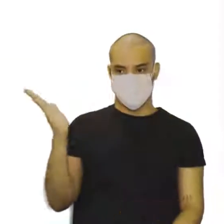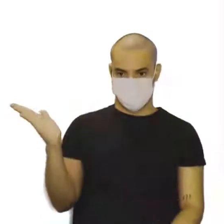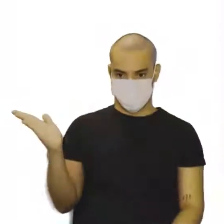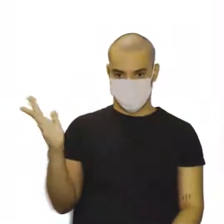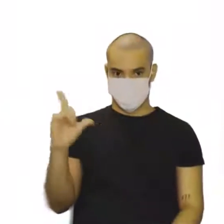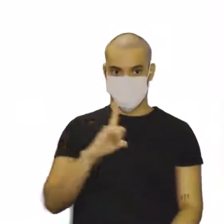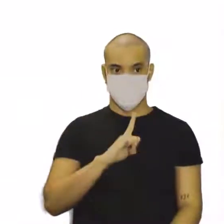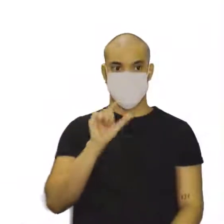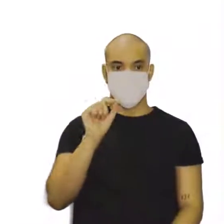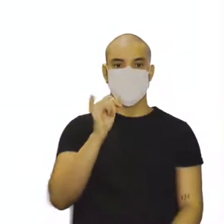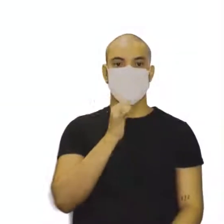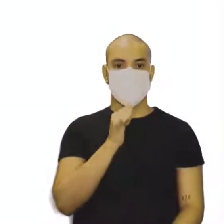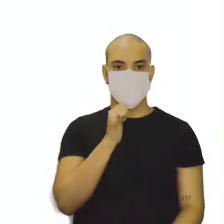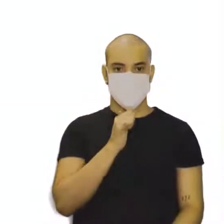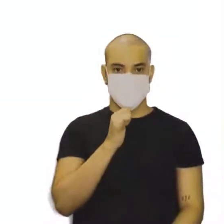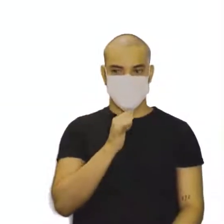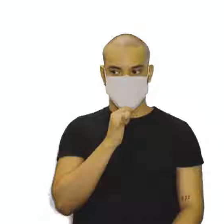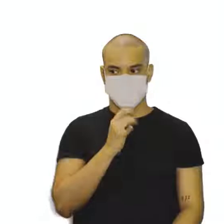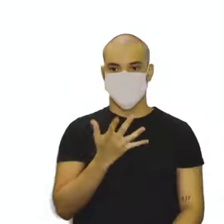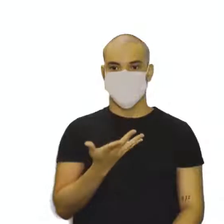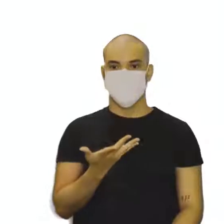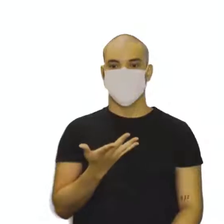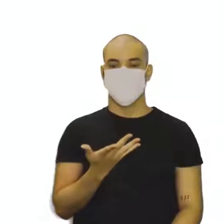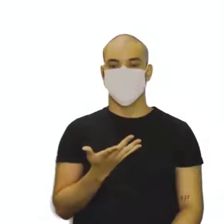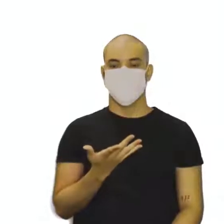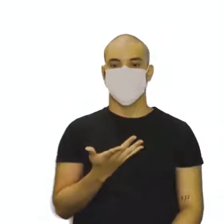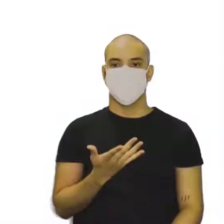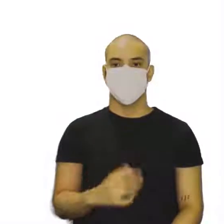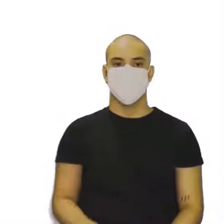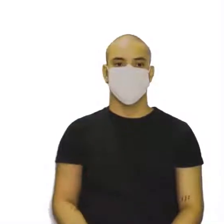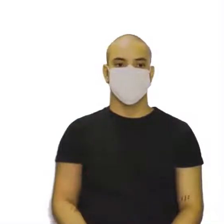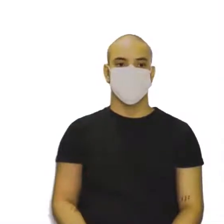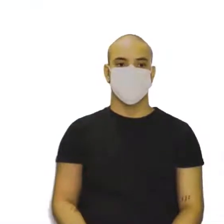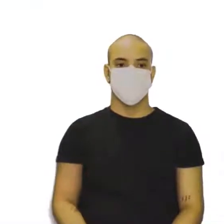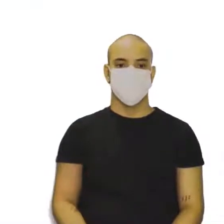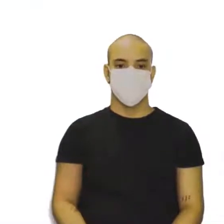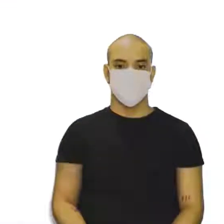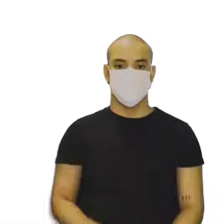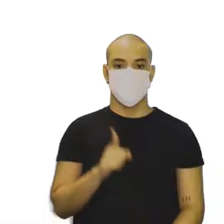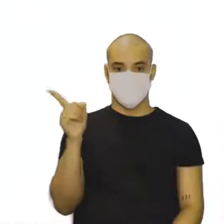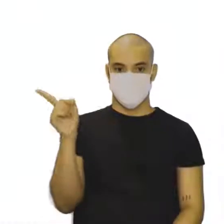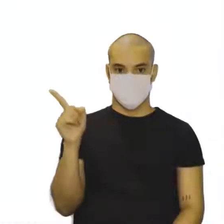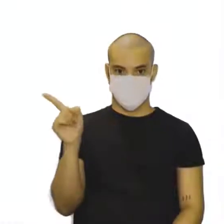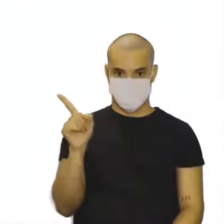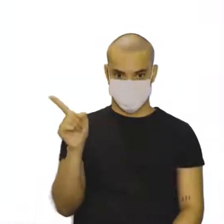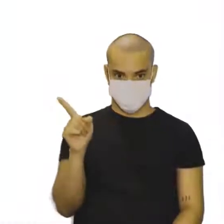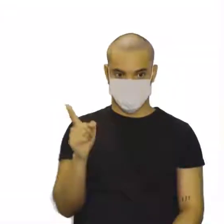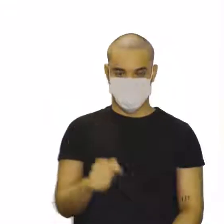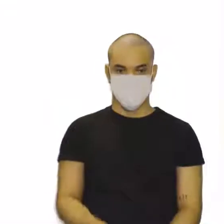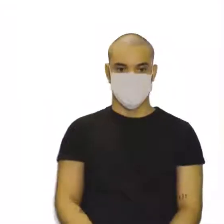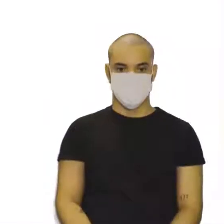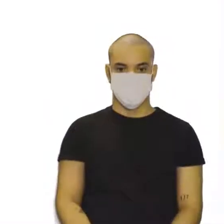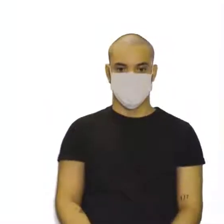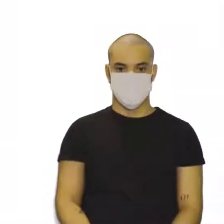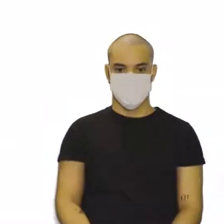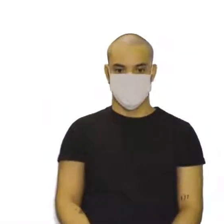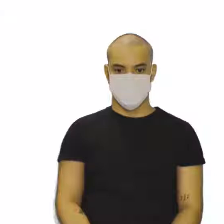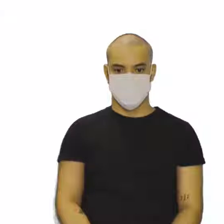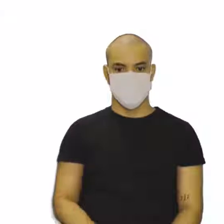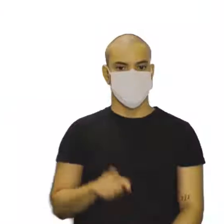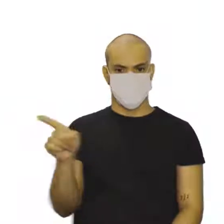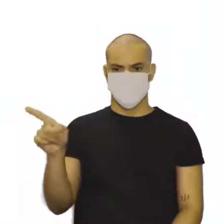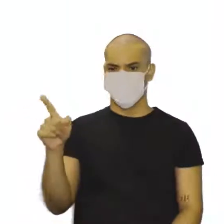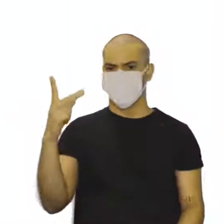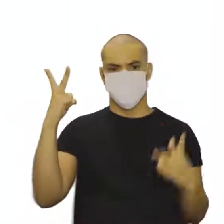nós temos exemplos de fusíveis, tá? Fusíveis e, como está escrito aqui, olha só, nós temos esse daqui é